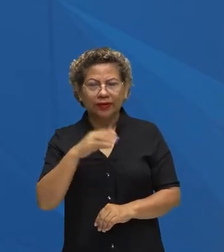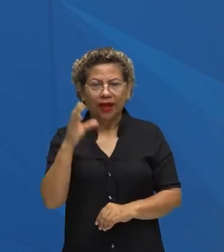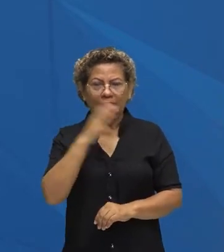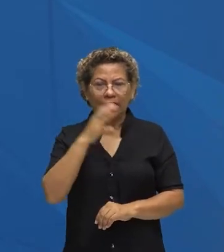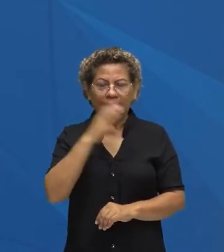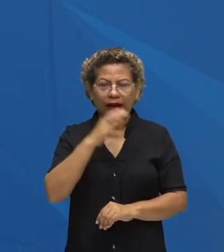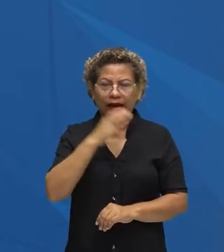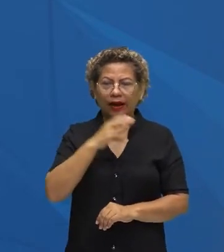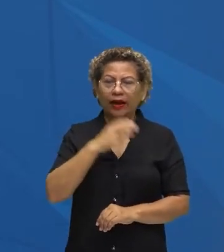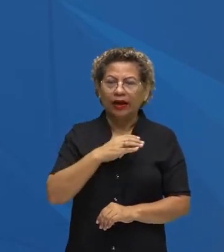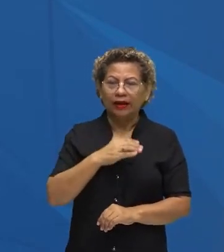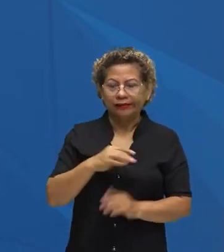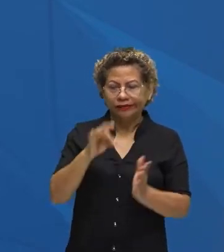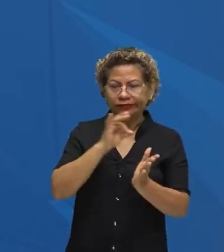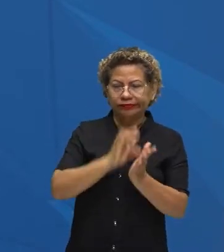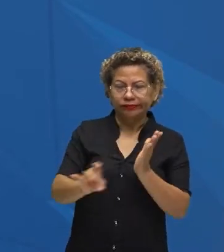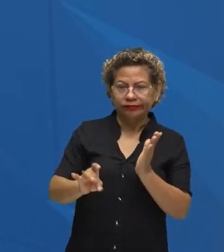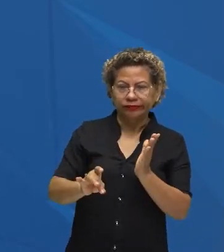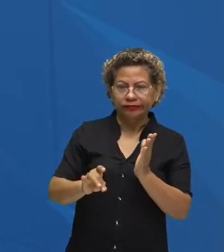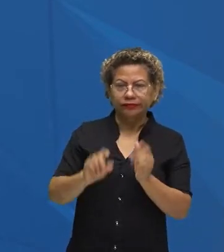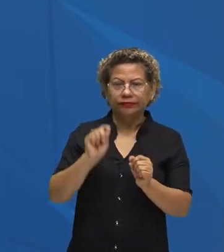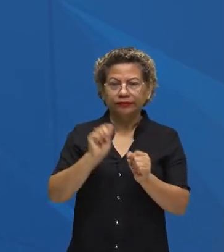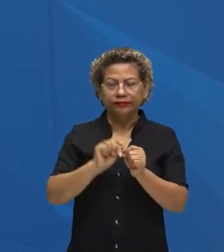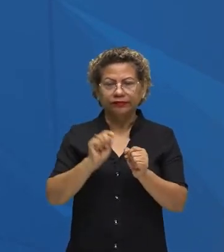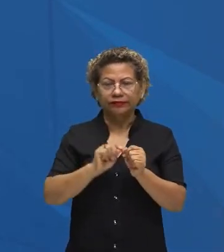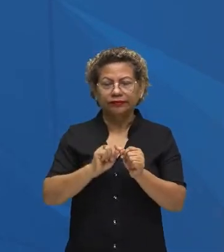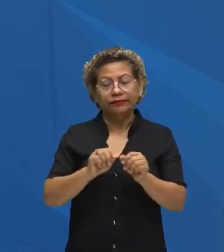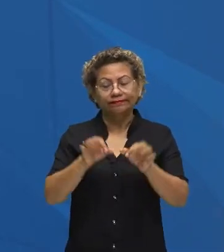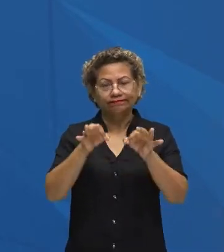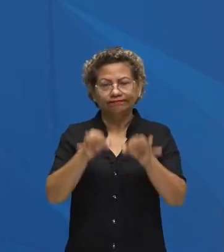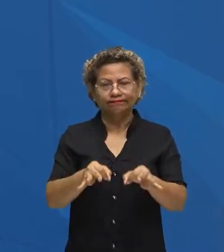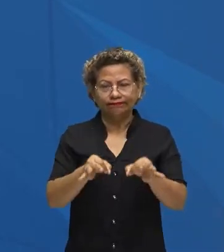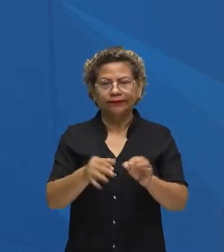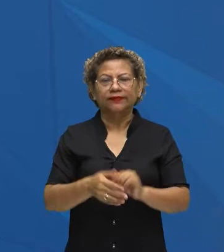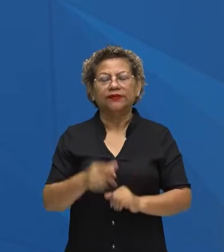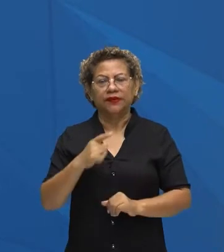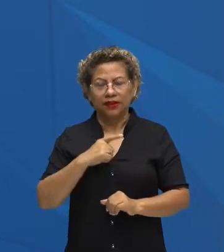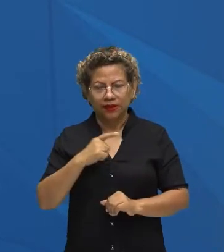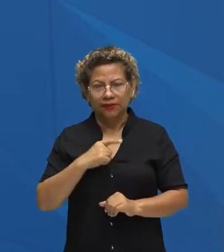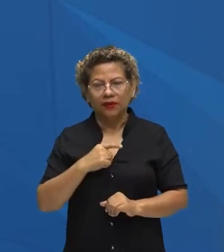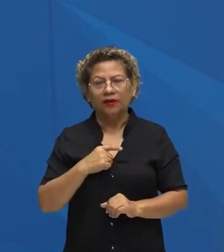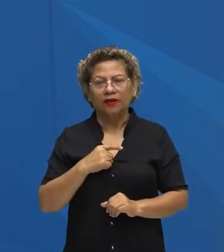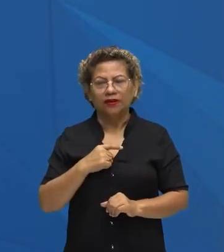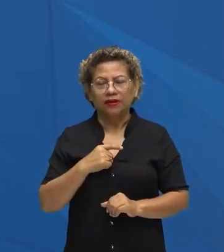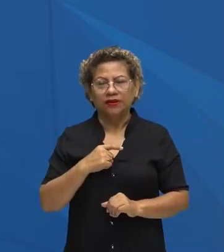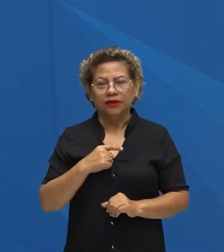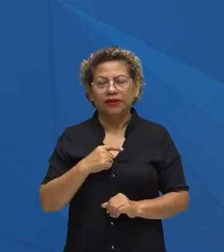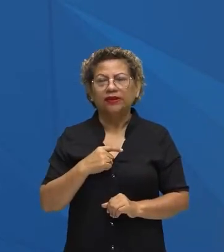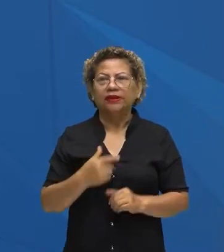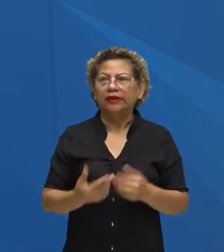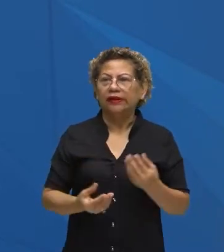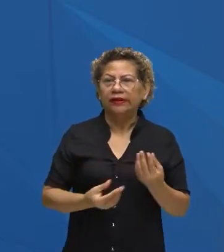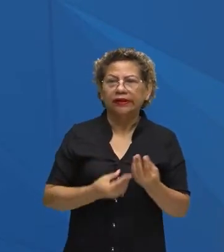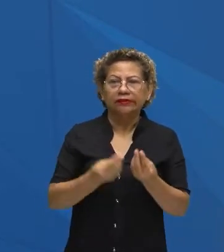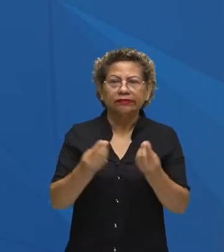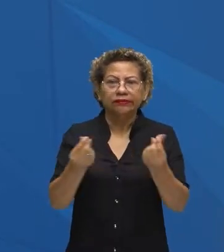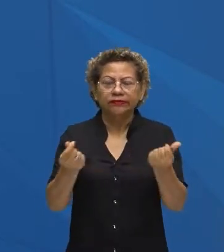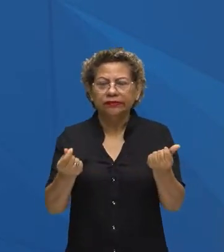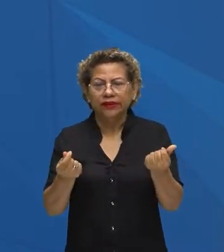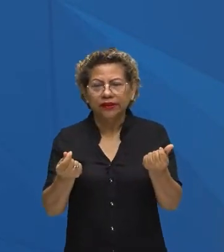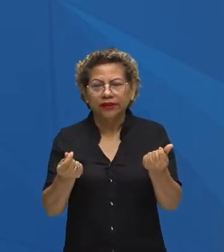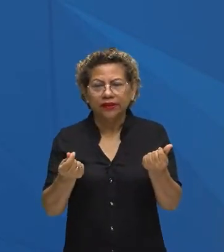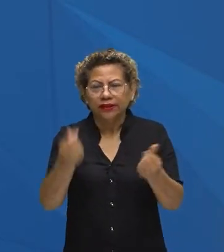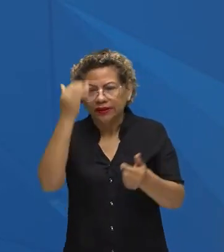gente tem ali uma comparação também na nossa situação, porque trazem consequências, né, a gente pode explorar muito mais outros conceitos. Mas